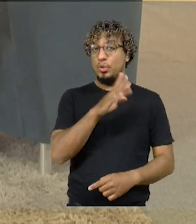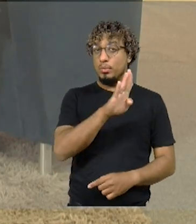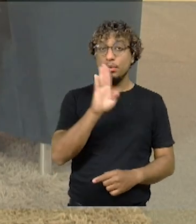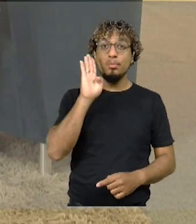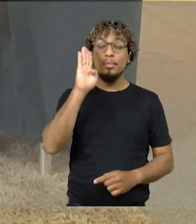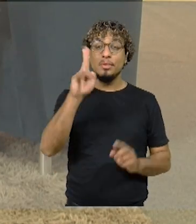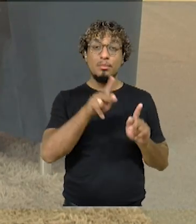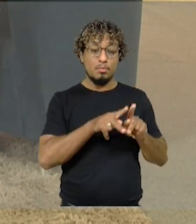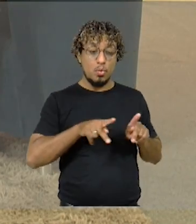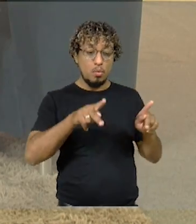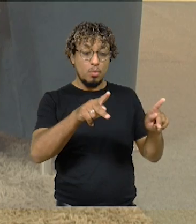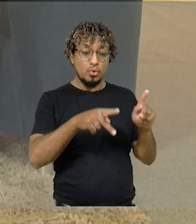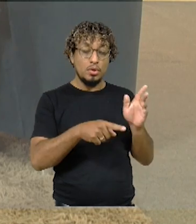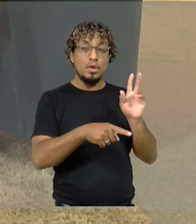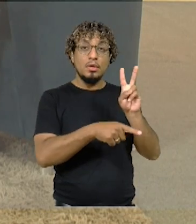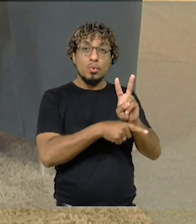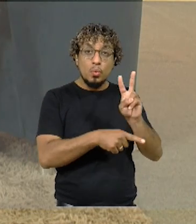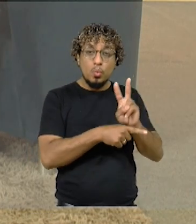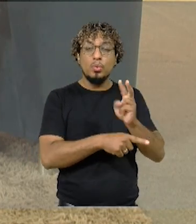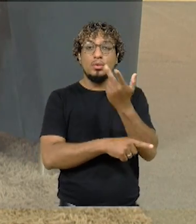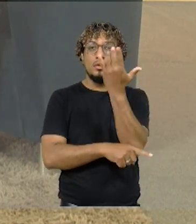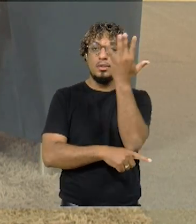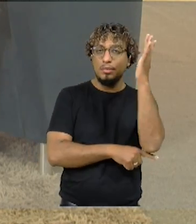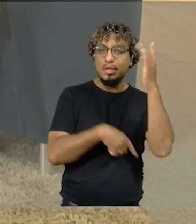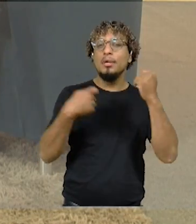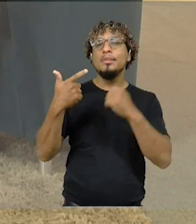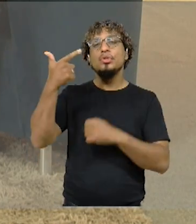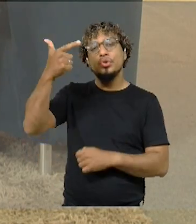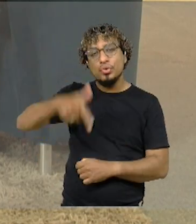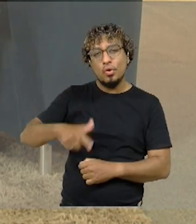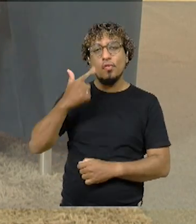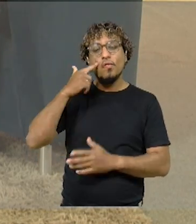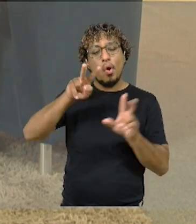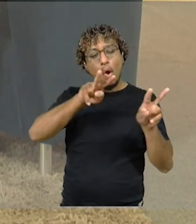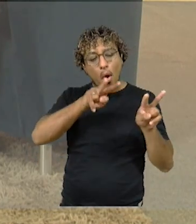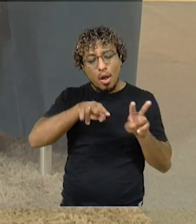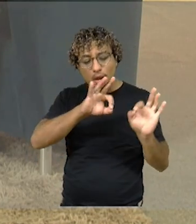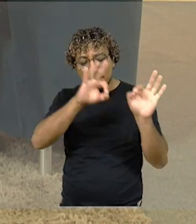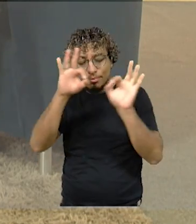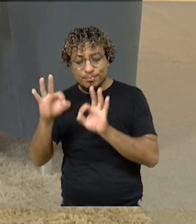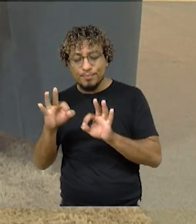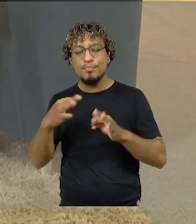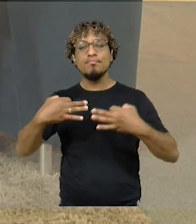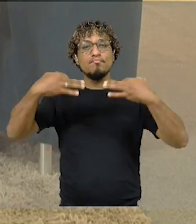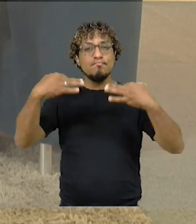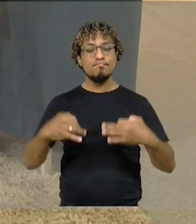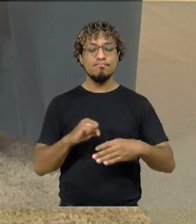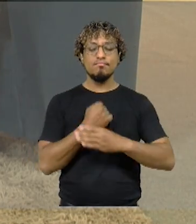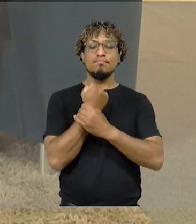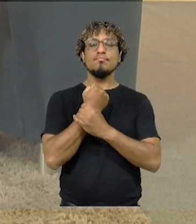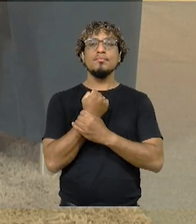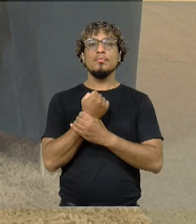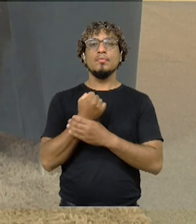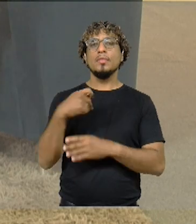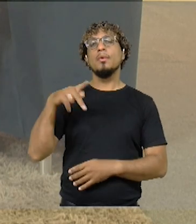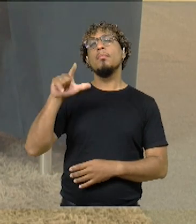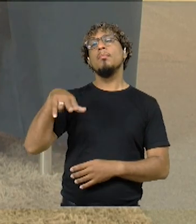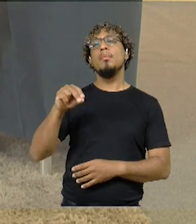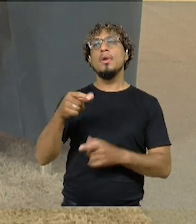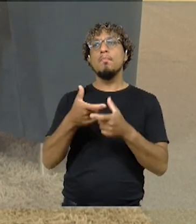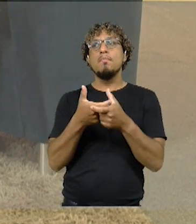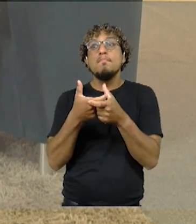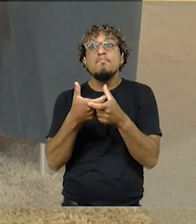nós tivemos várias audiências públicas, né, na zona urbana e na zona rural, mas infelizmente, todas as